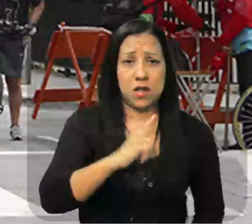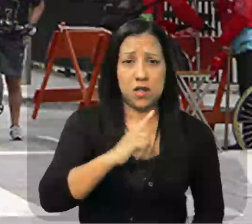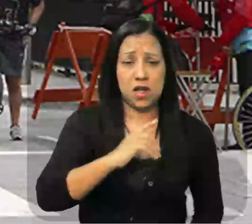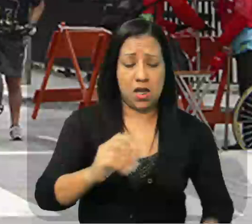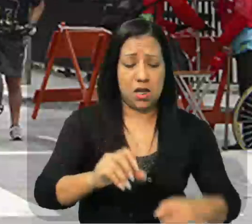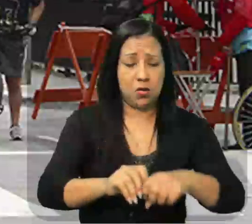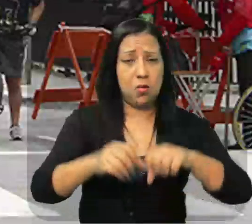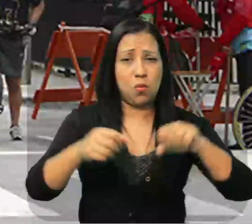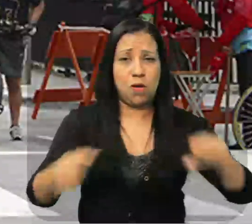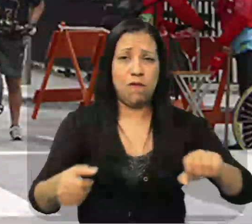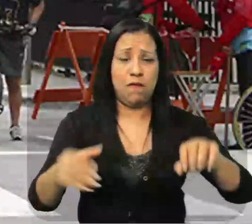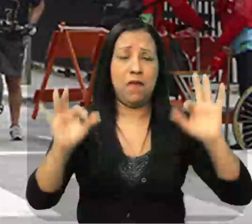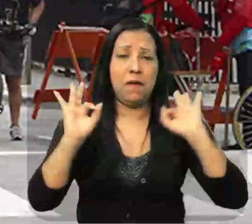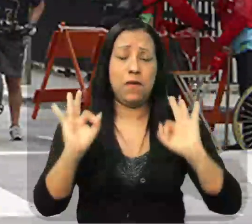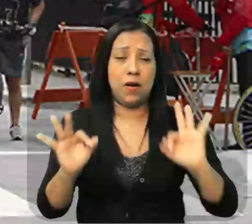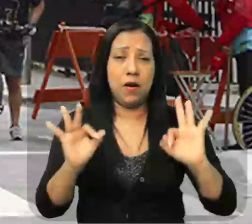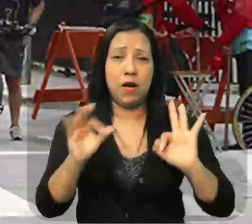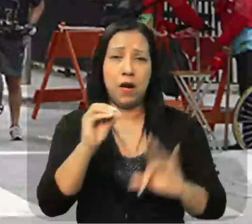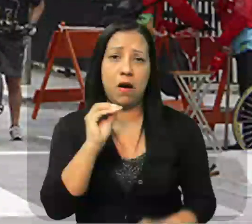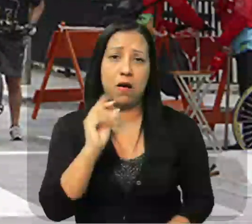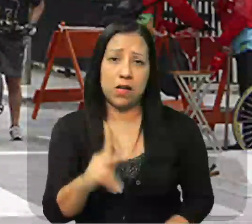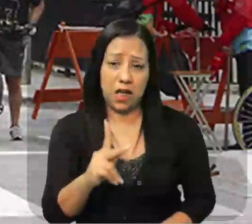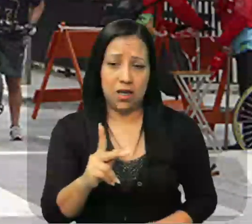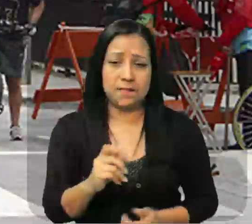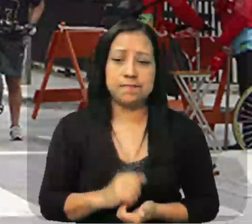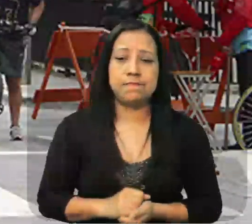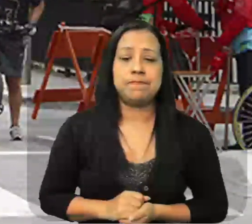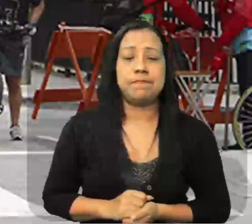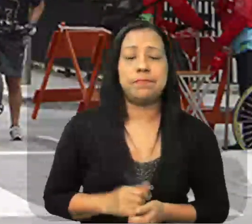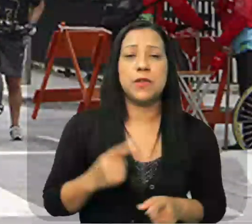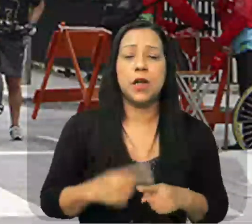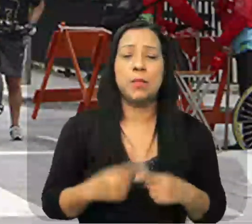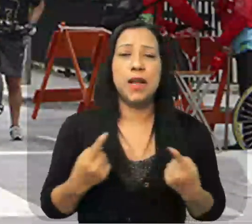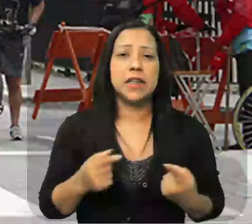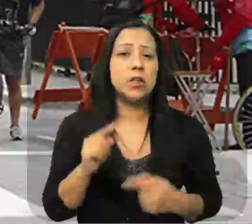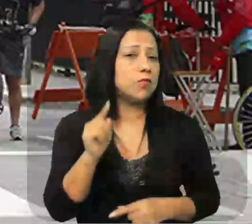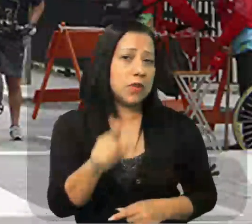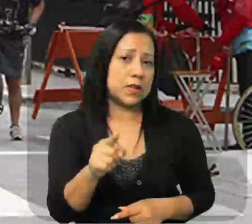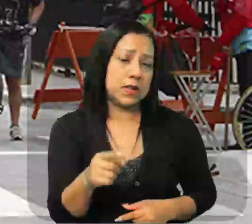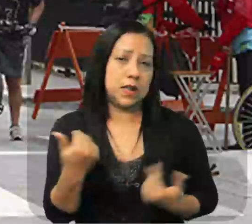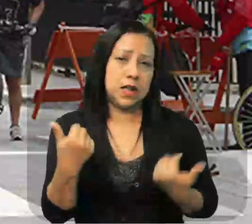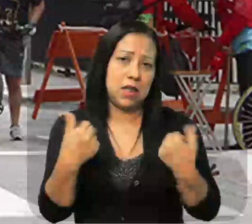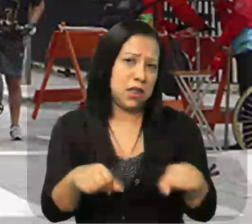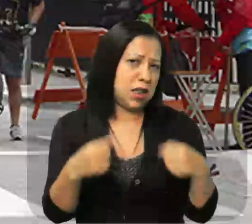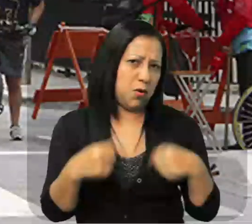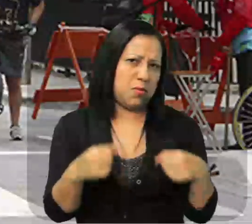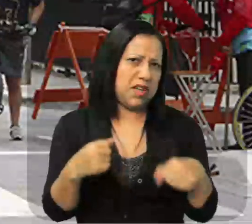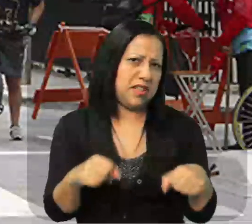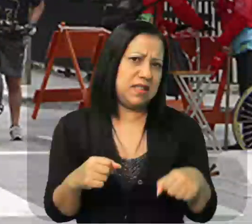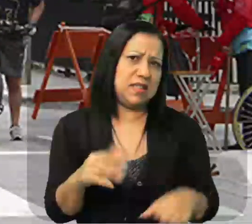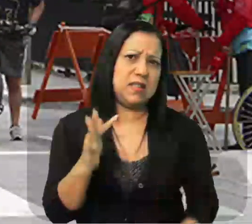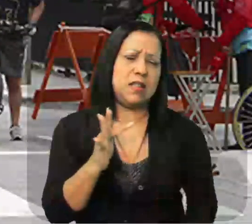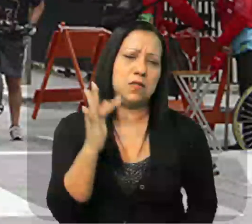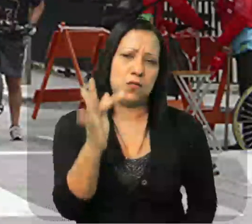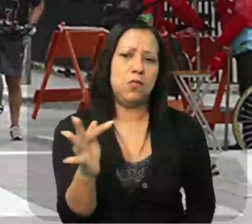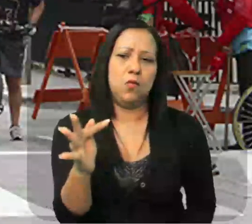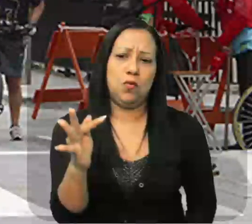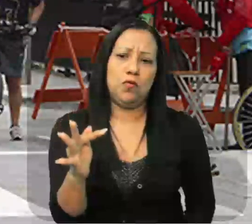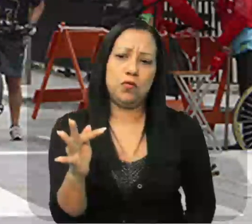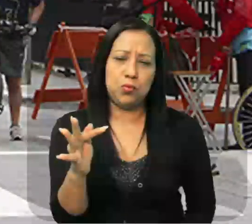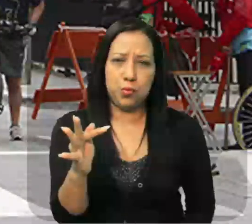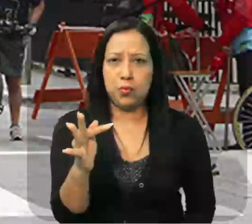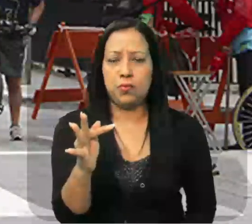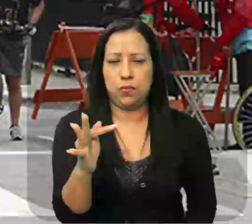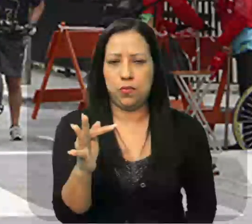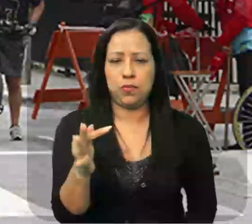salário bacana, que você tenha uma formação interessante, ok? Para que você